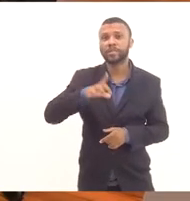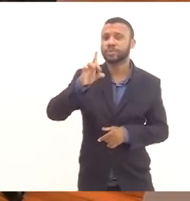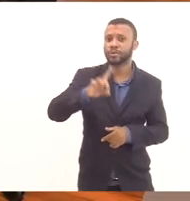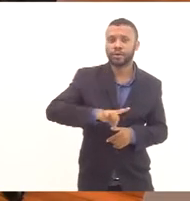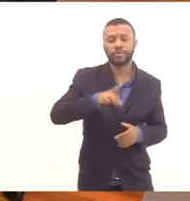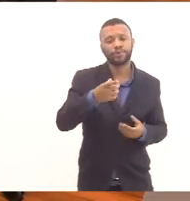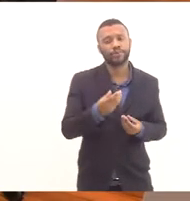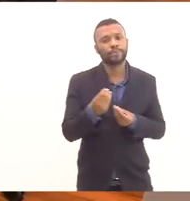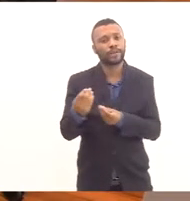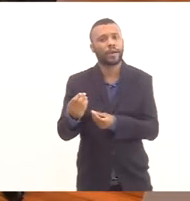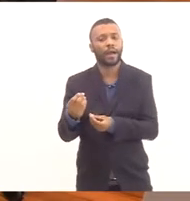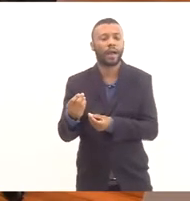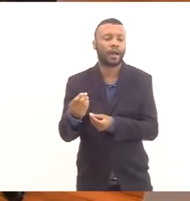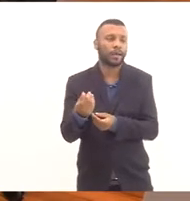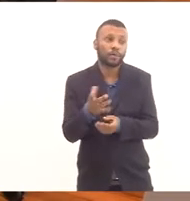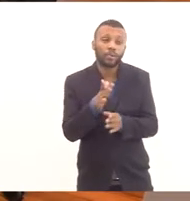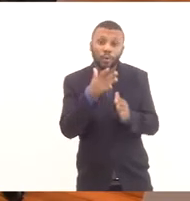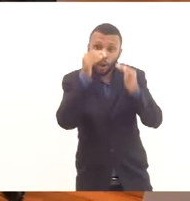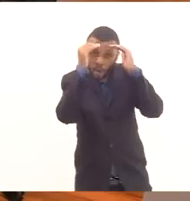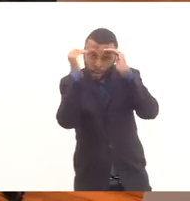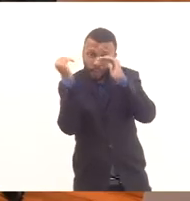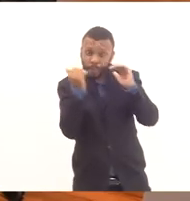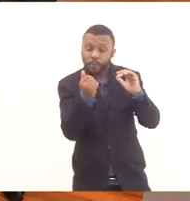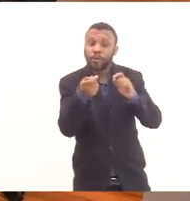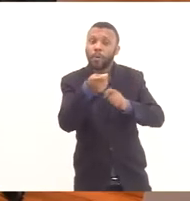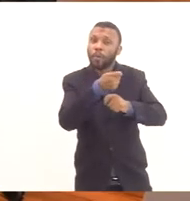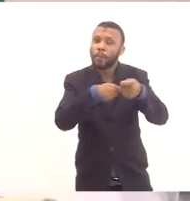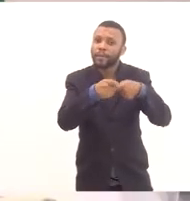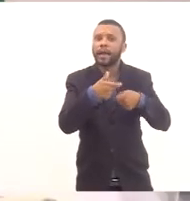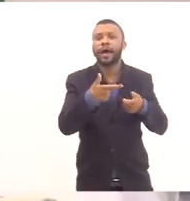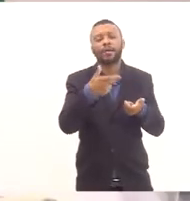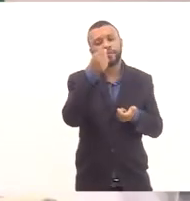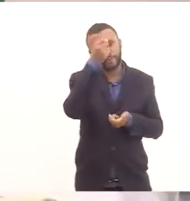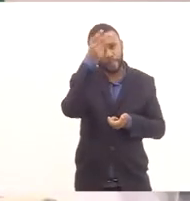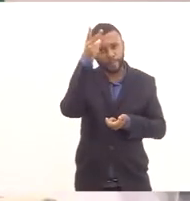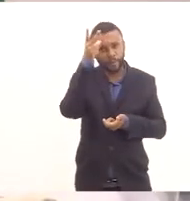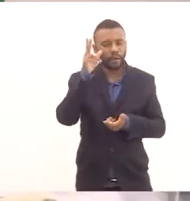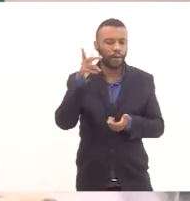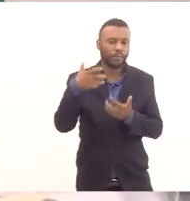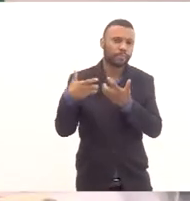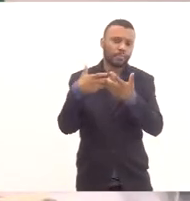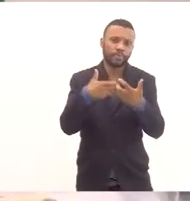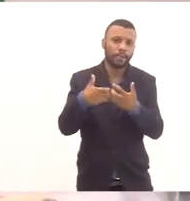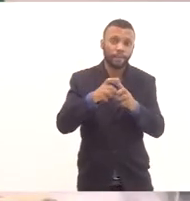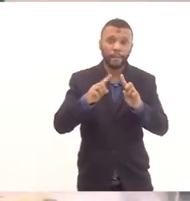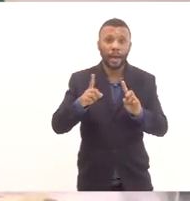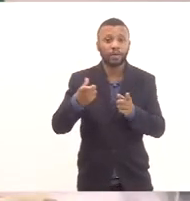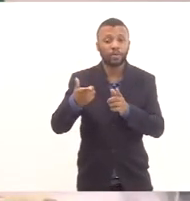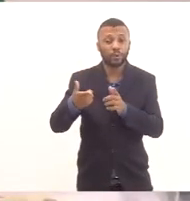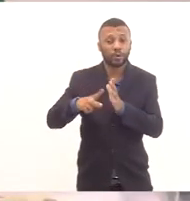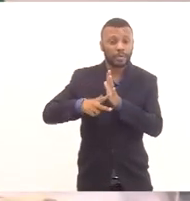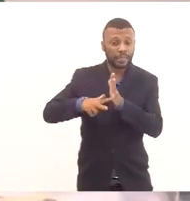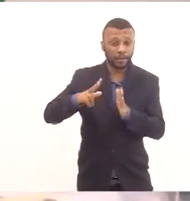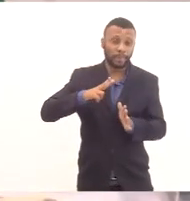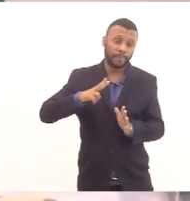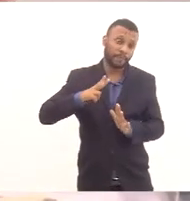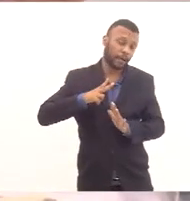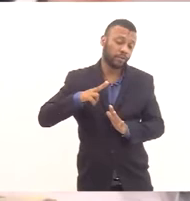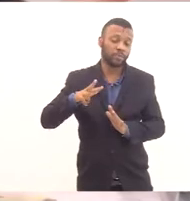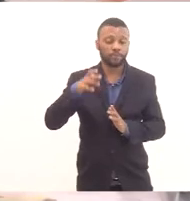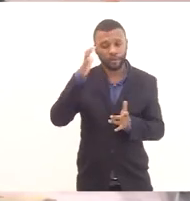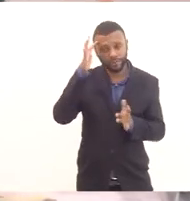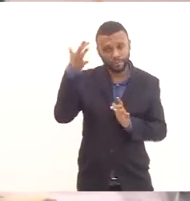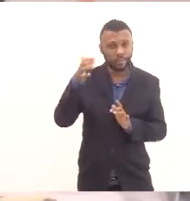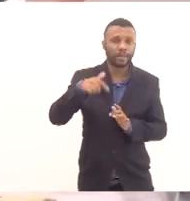direito a obtenção do benefício não com todo respeito aos comerciais de Petrópolis mas não é um sindicato privado que têm que definir quem